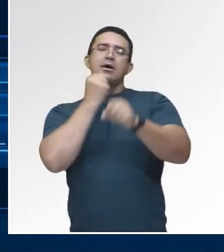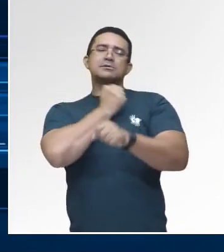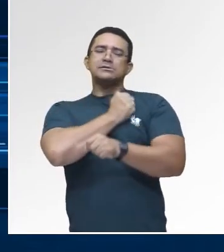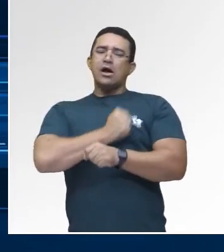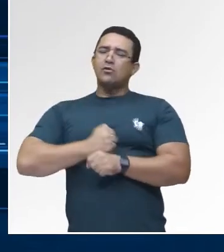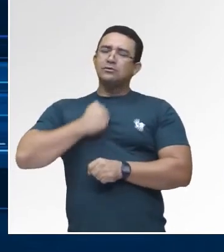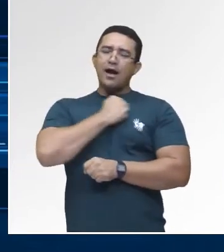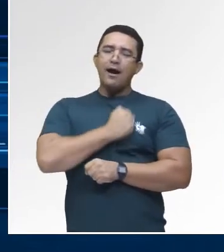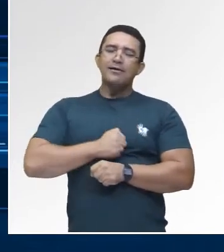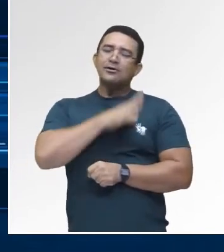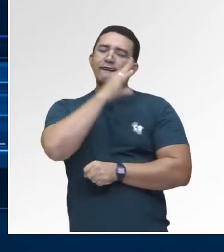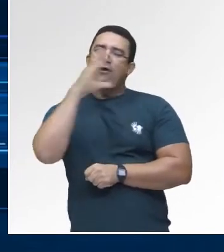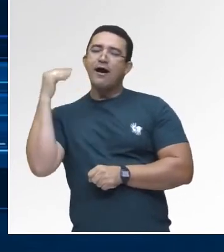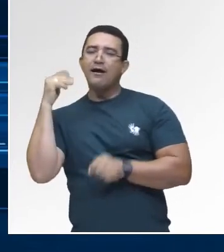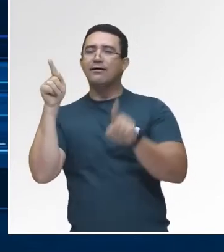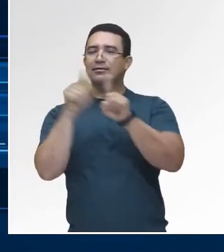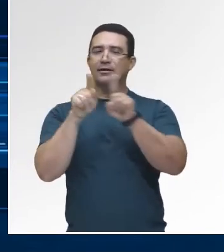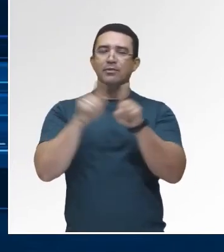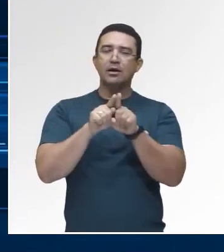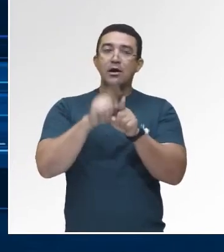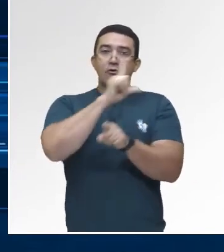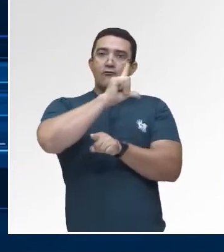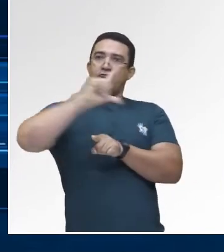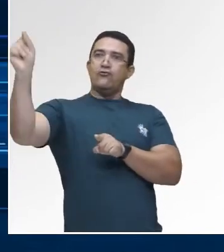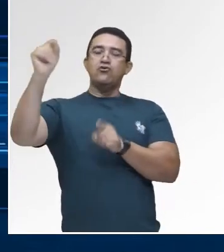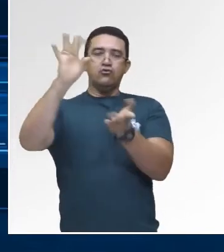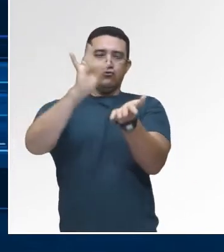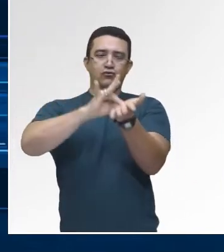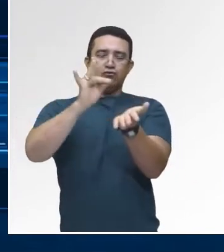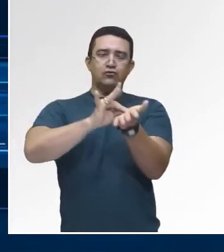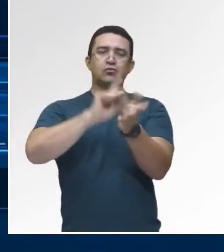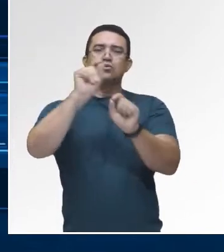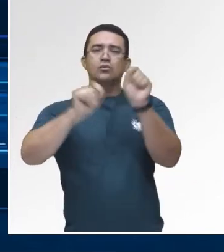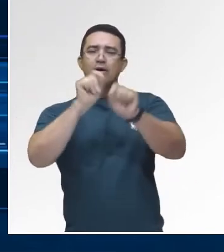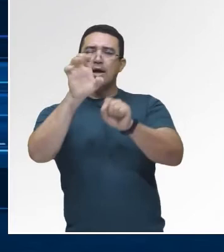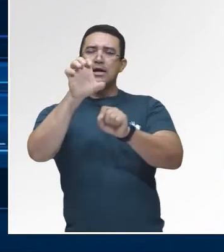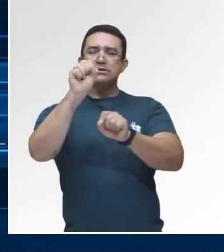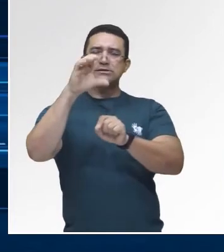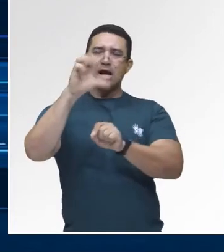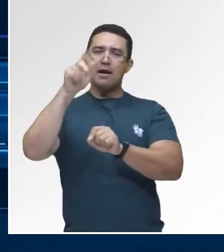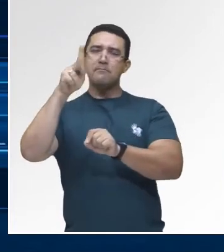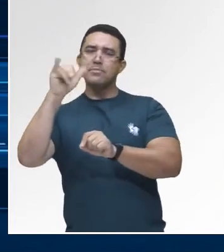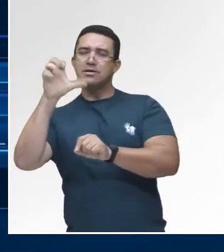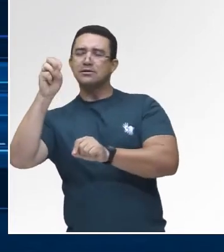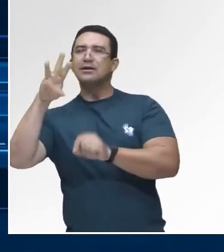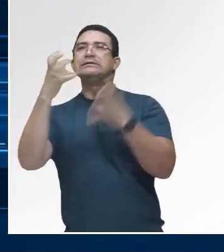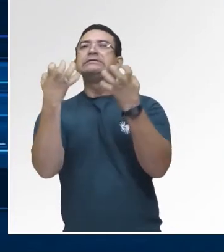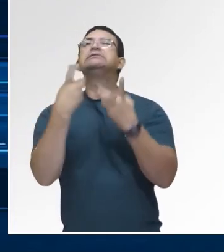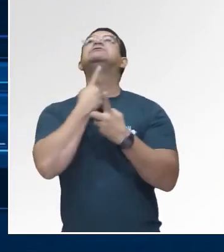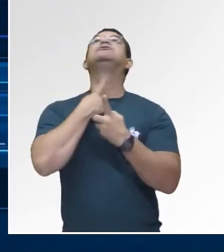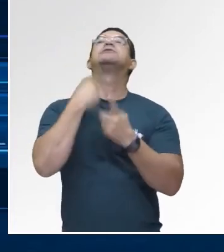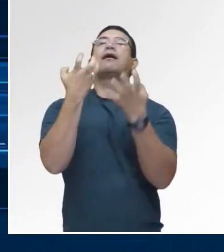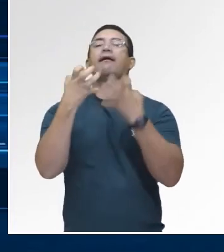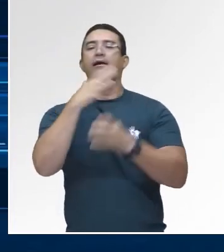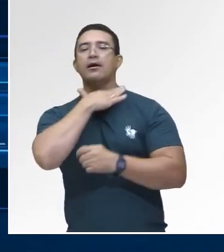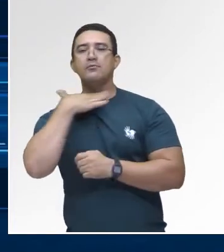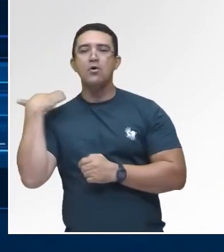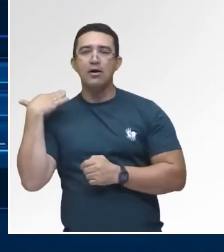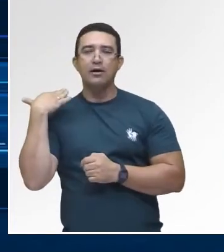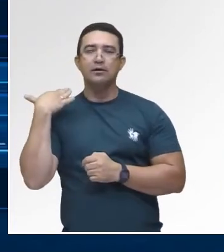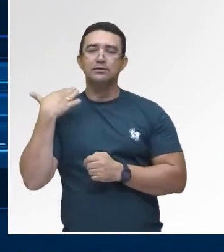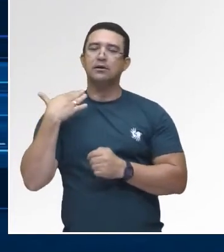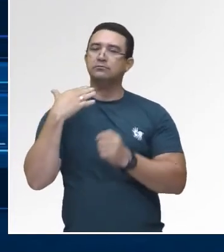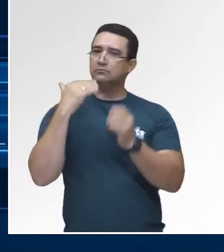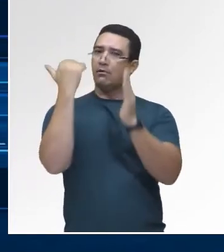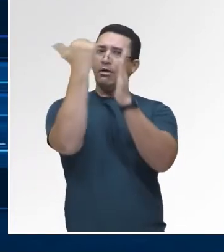segunda geração. Fuga da realidade pelo escapismo, pela morte. Os caras são